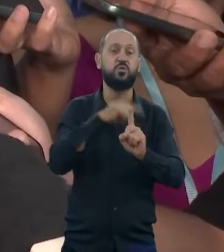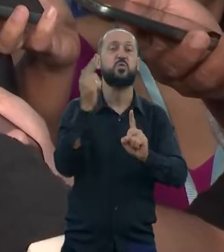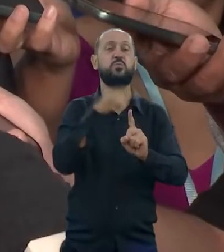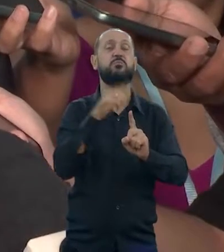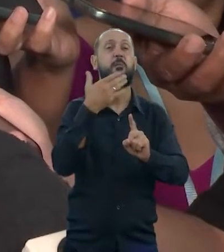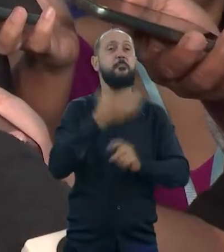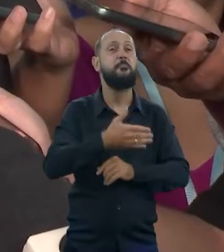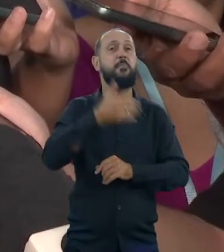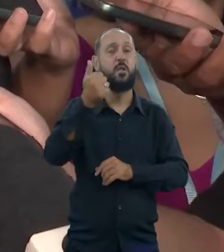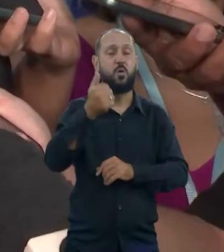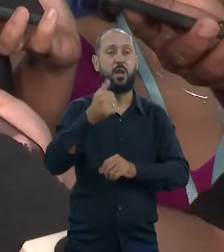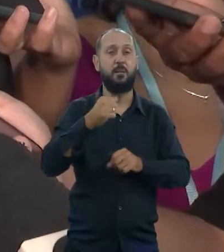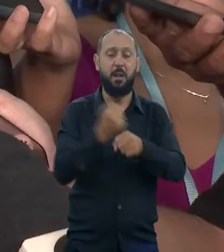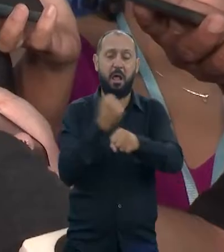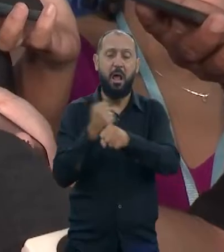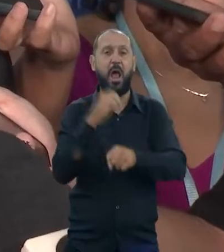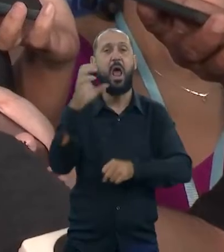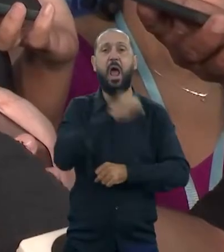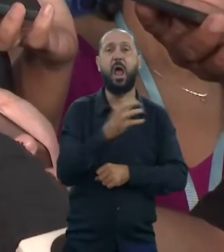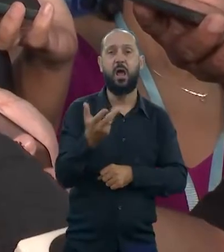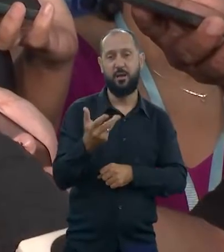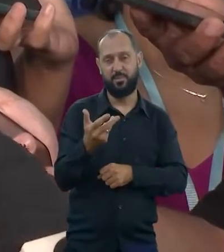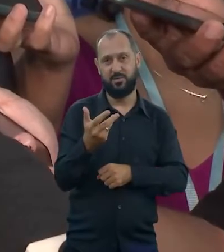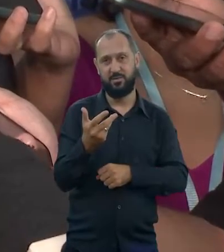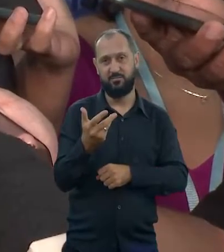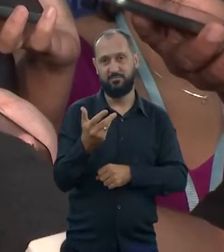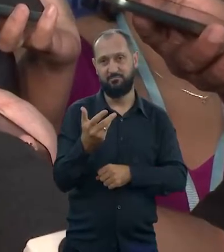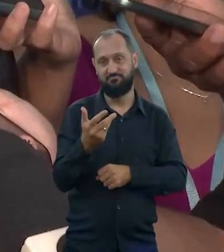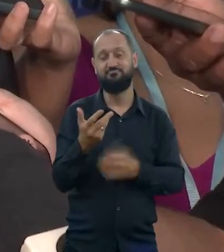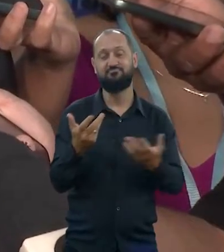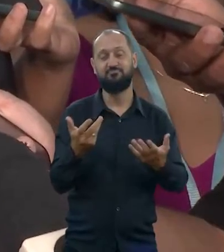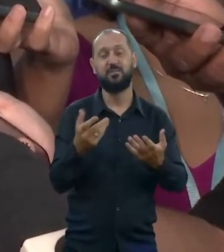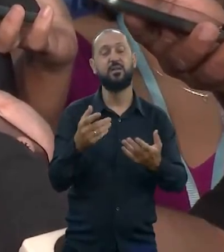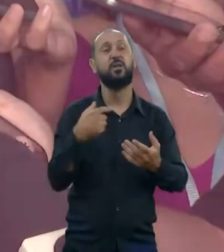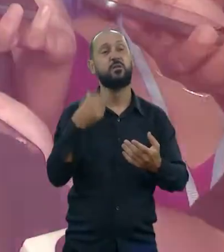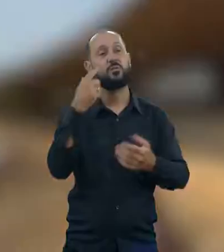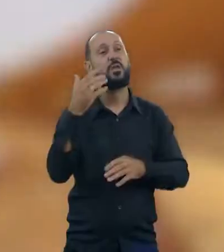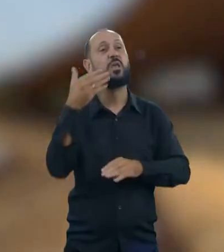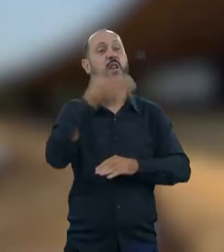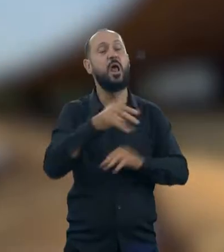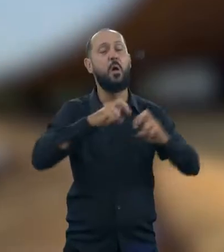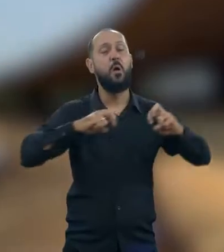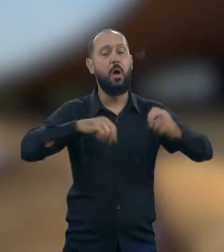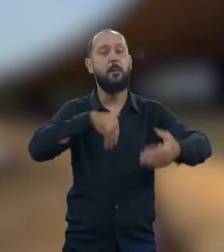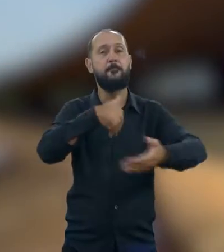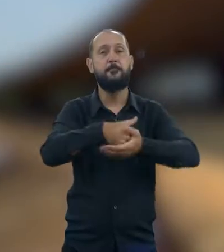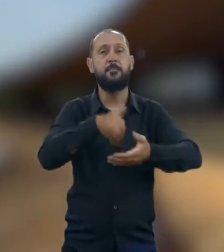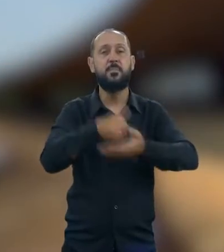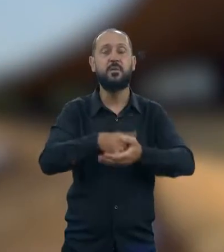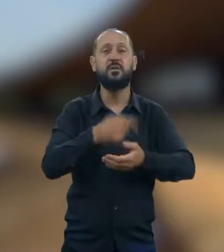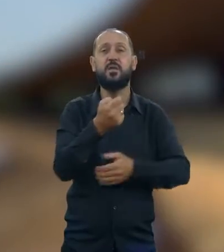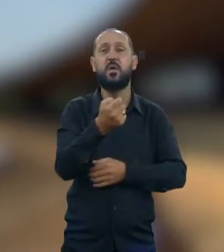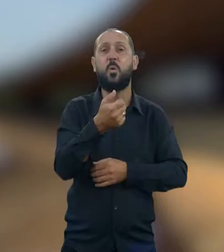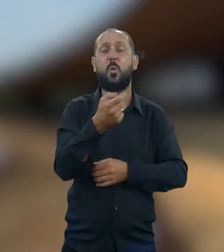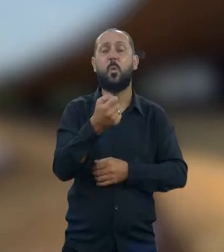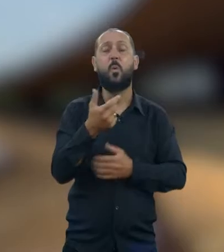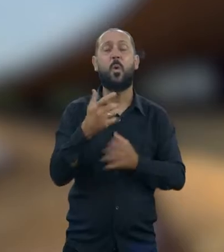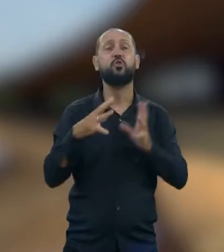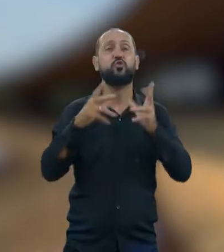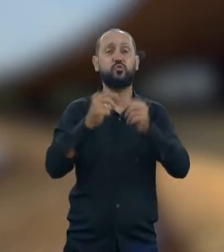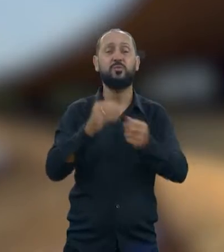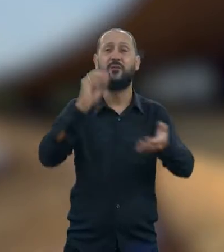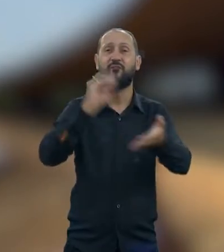para que nós possamos fazer com que essa reforma ocorra de maneira mais rápida, mais célere. Se você visitar o estádio, você vai verificar que